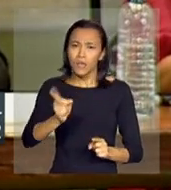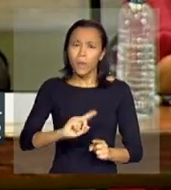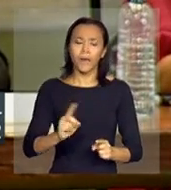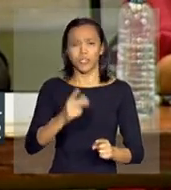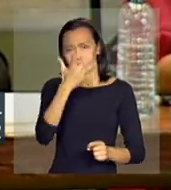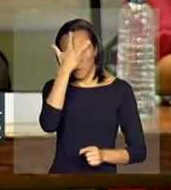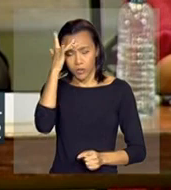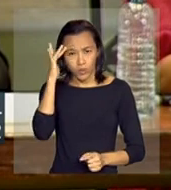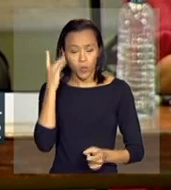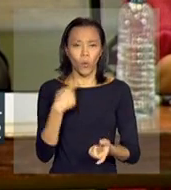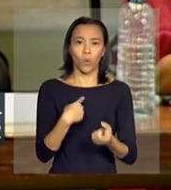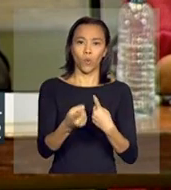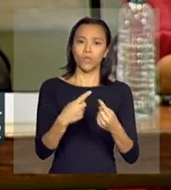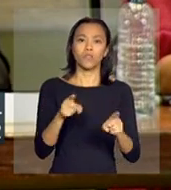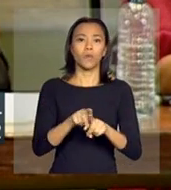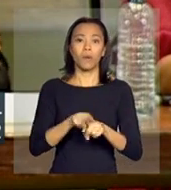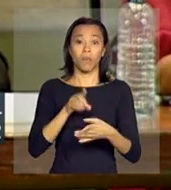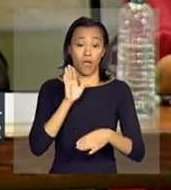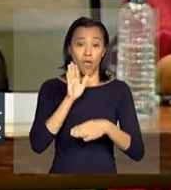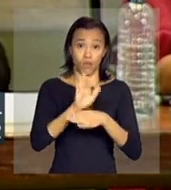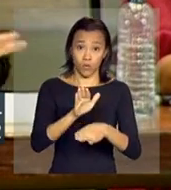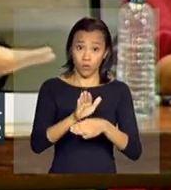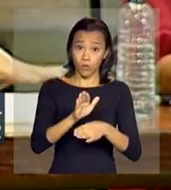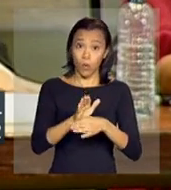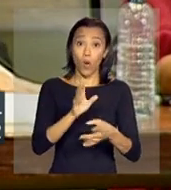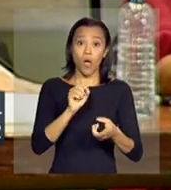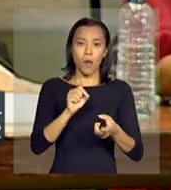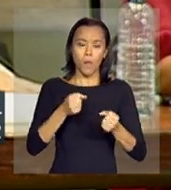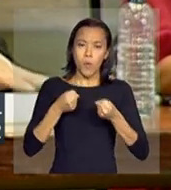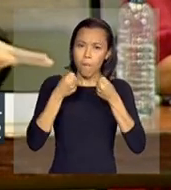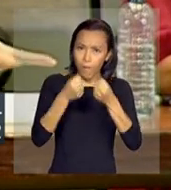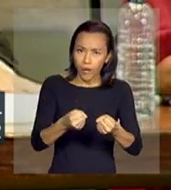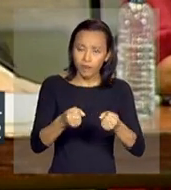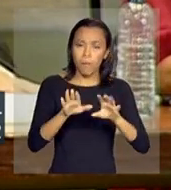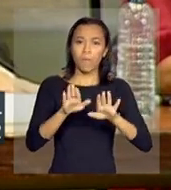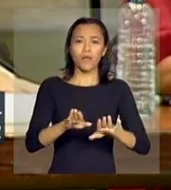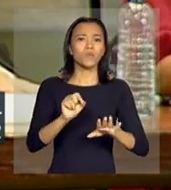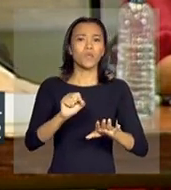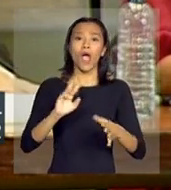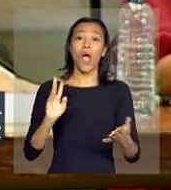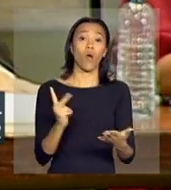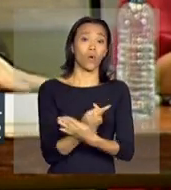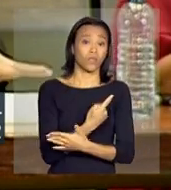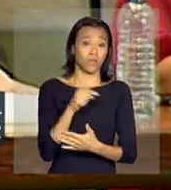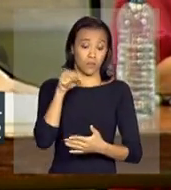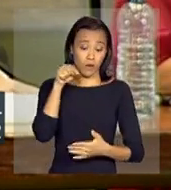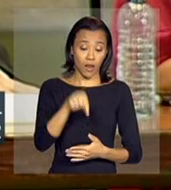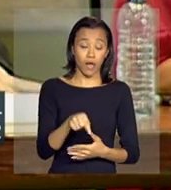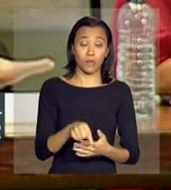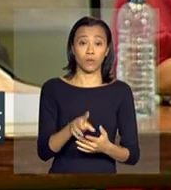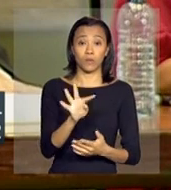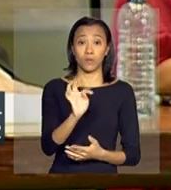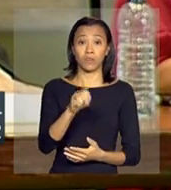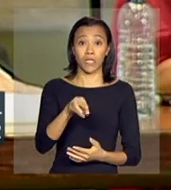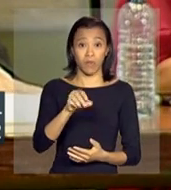de atendimento à Copa do Mundo, ele não tem um impacto grande. O que houve no terminal de carga foi um problema geológico, né, que está